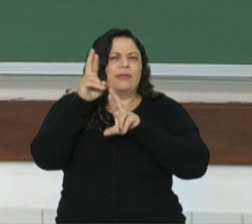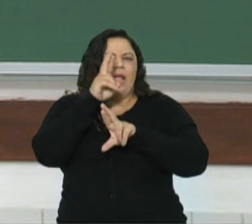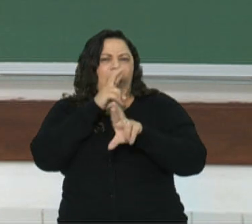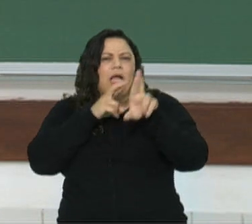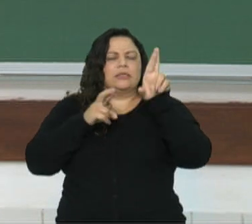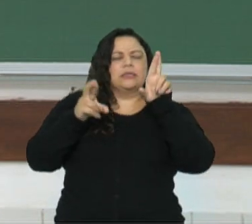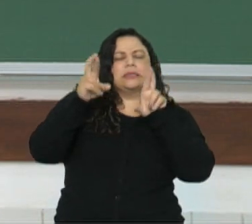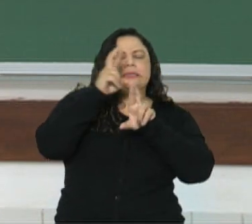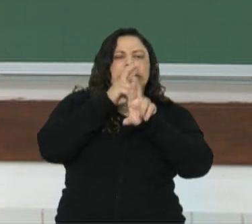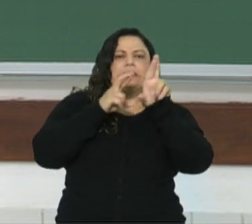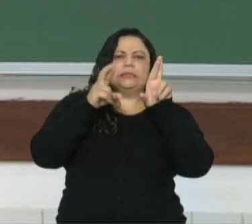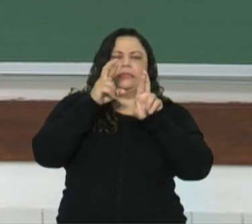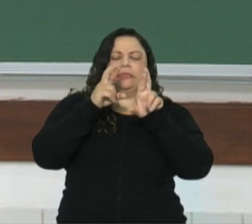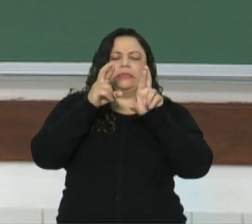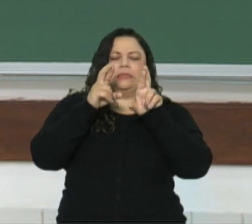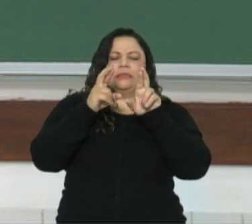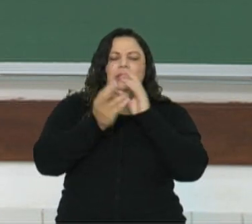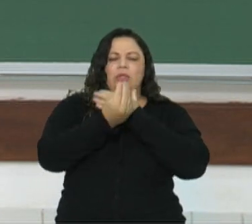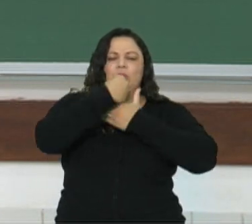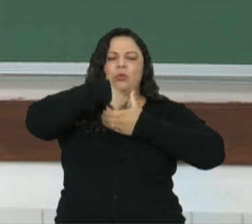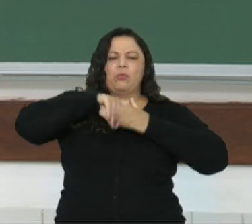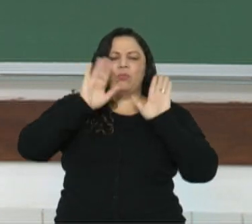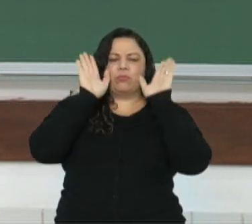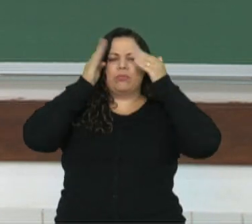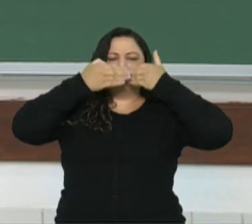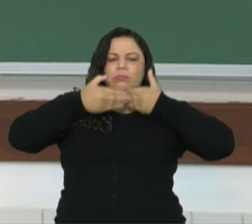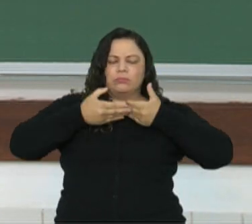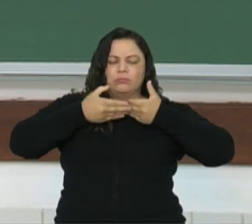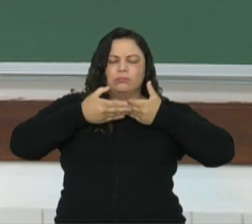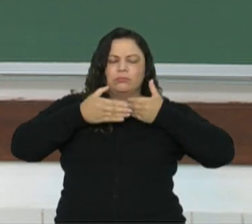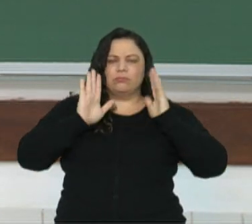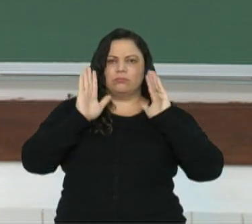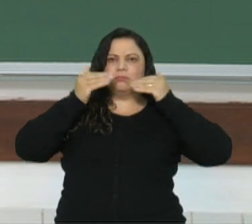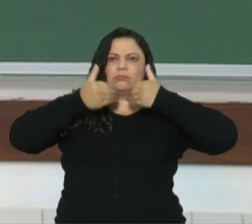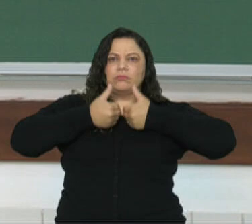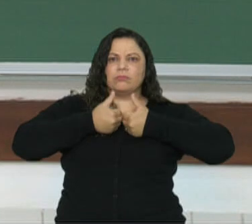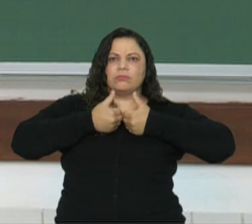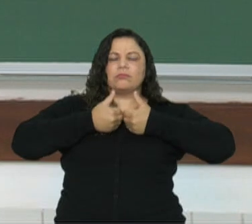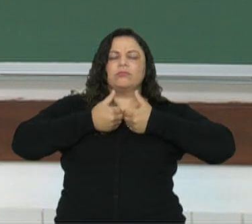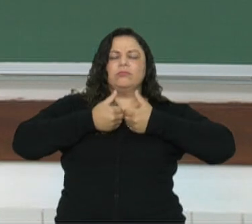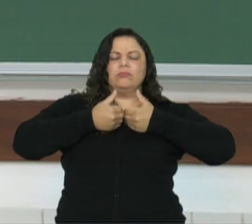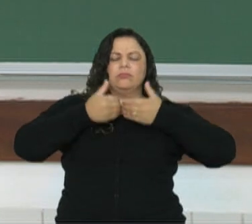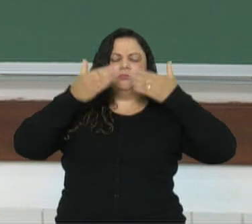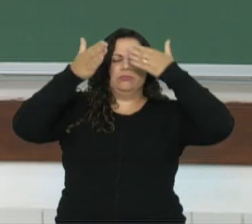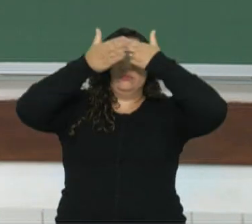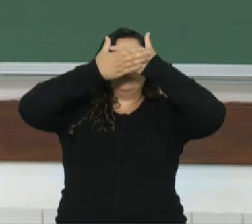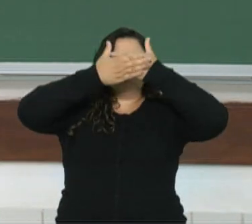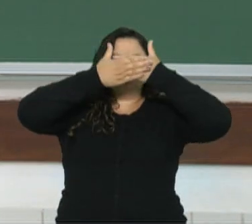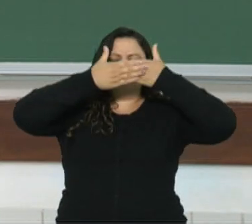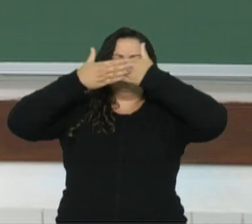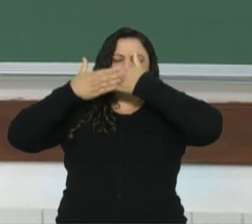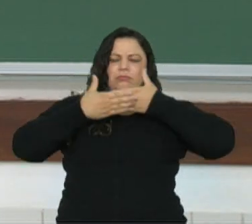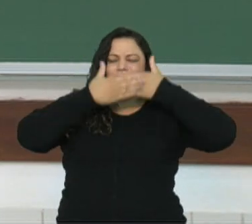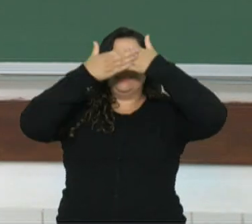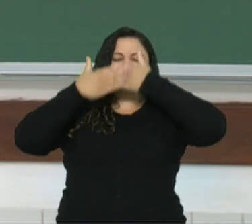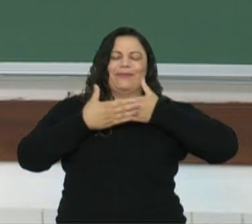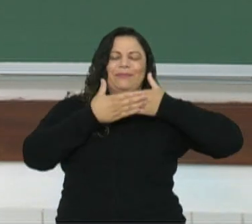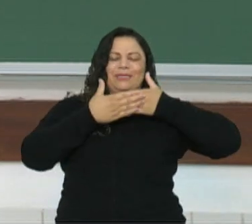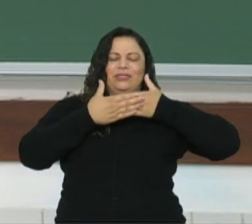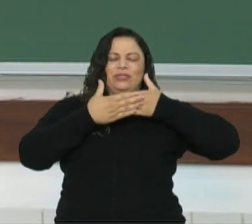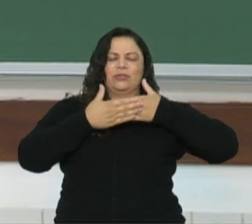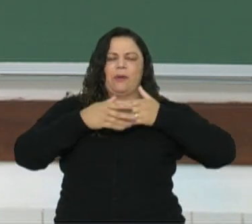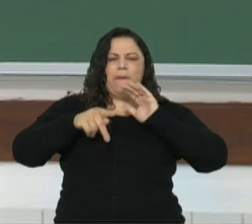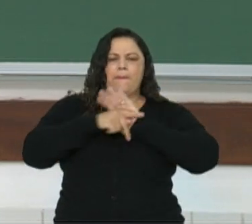Como ele está fechado na própria caverna, tudo que ele analisa a partir dessa caverna que ele está,